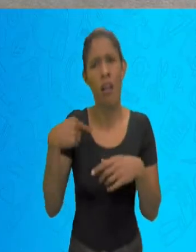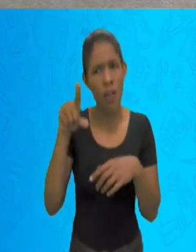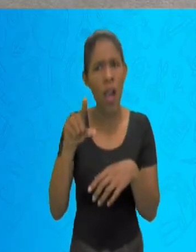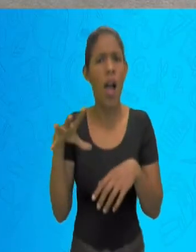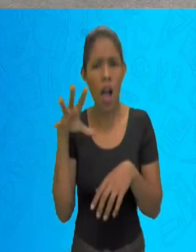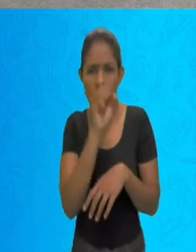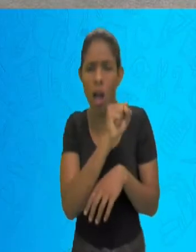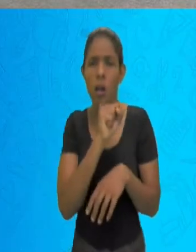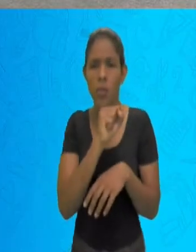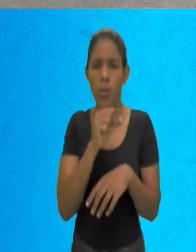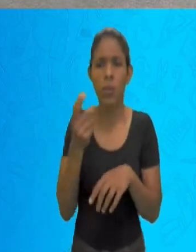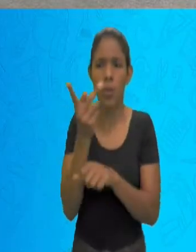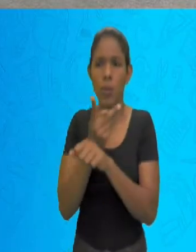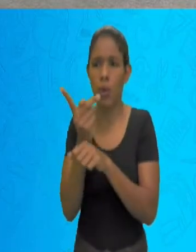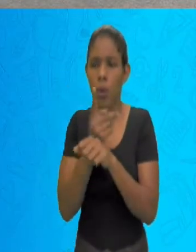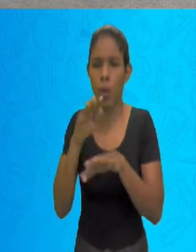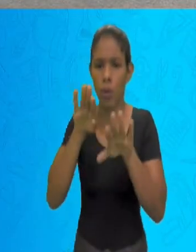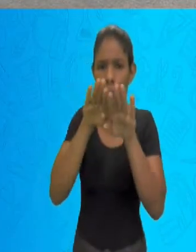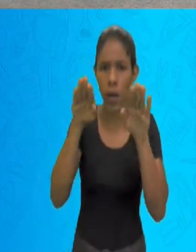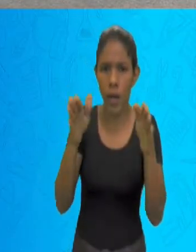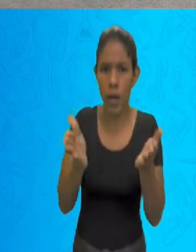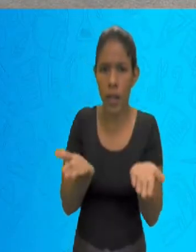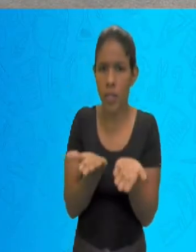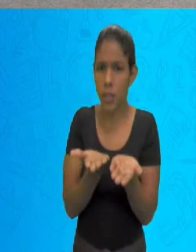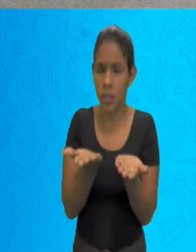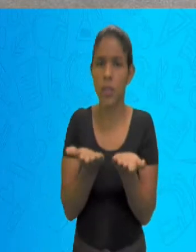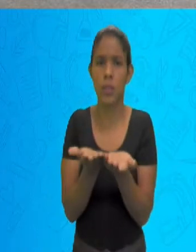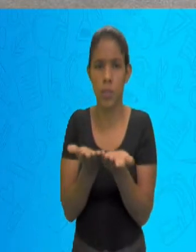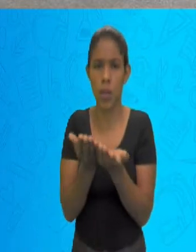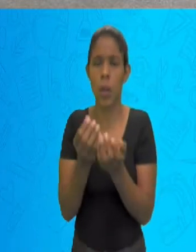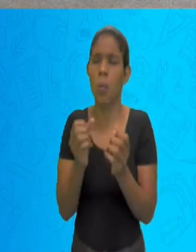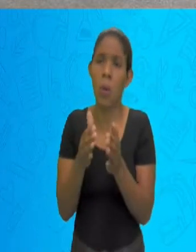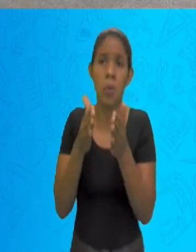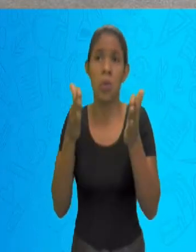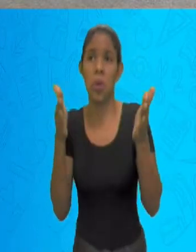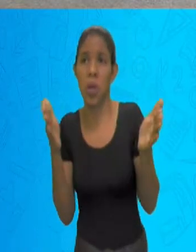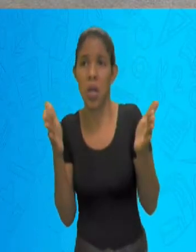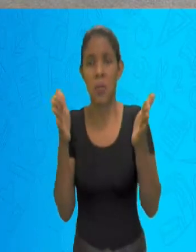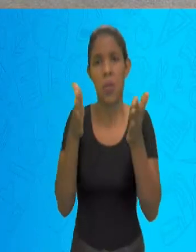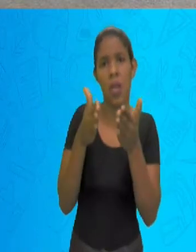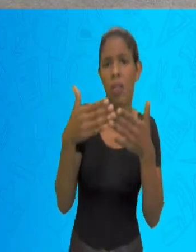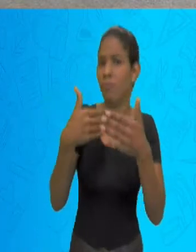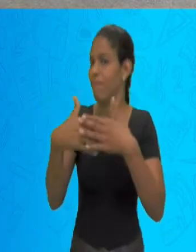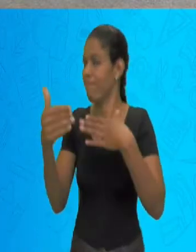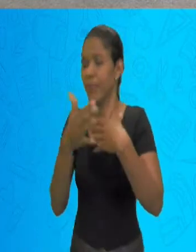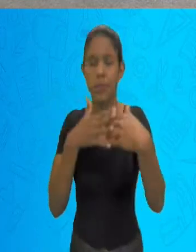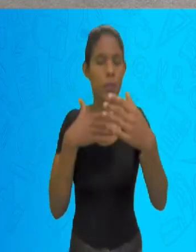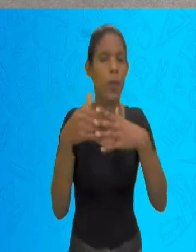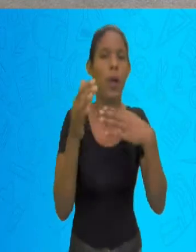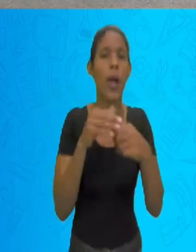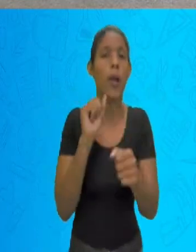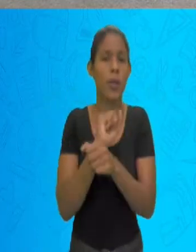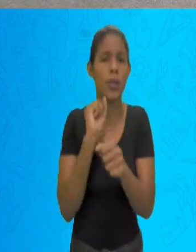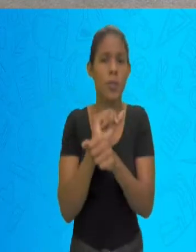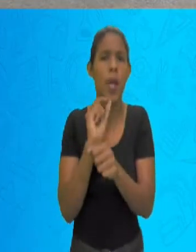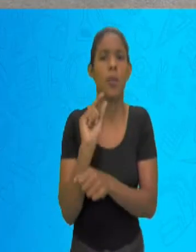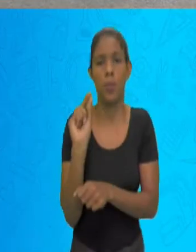busca aí uma caixinha, pode ser grande, pode ser pequena, uma caixinha que tem aí na sua casa, eu espero você.